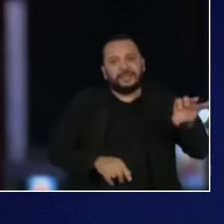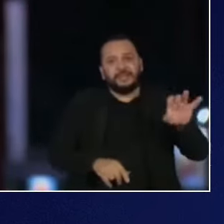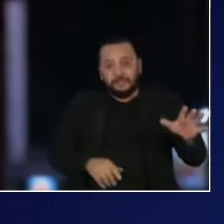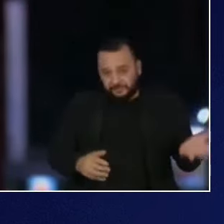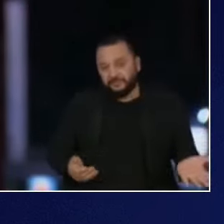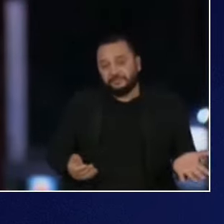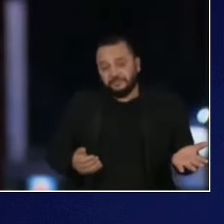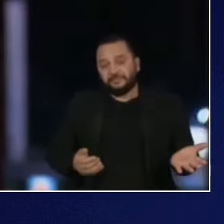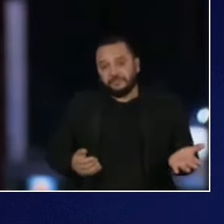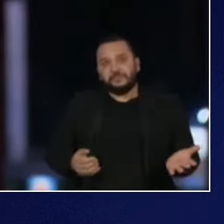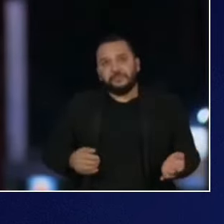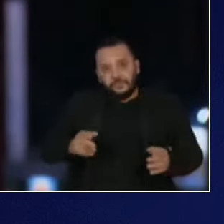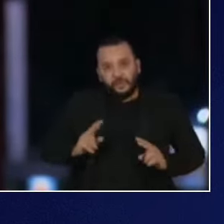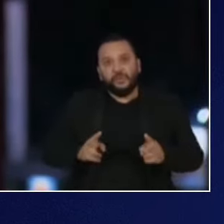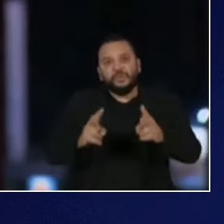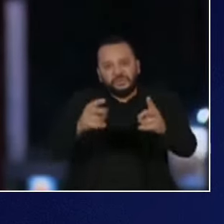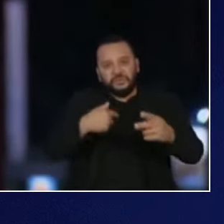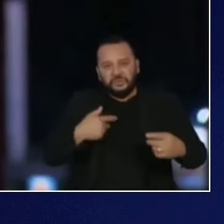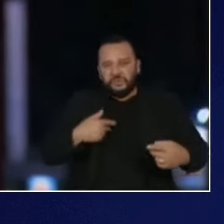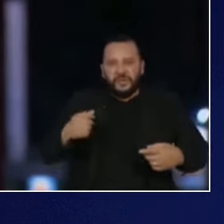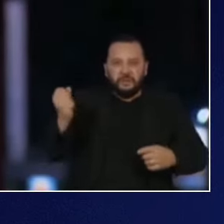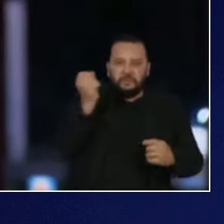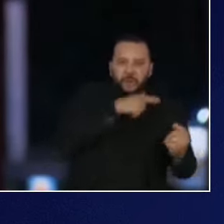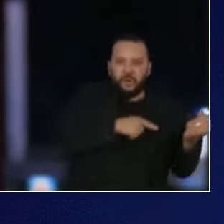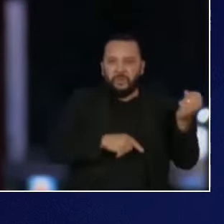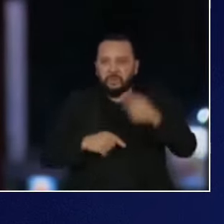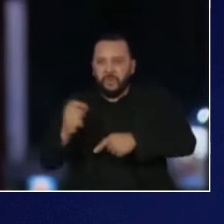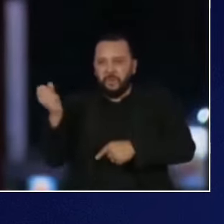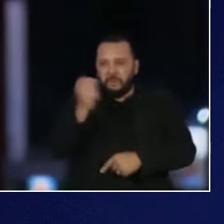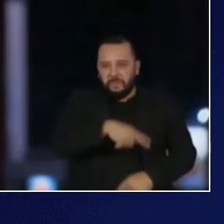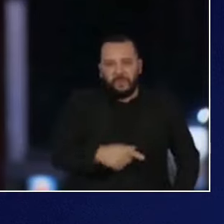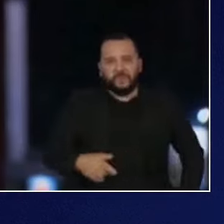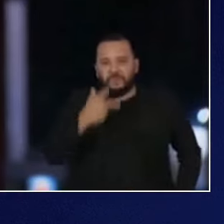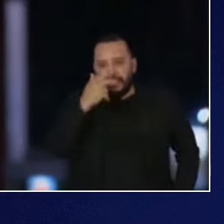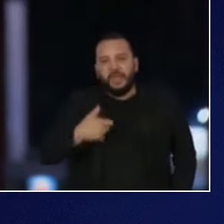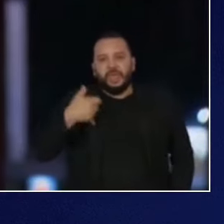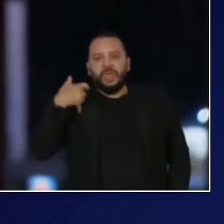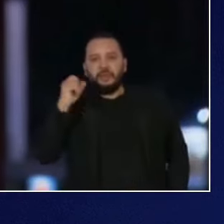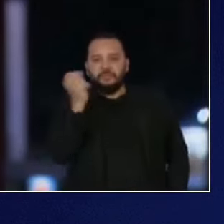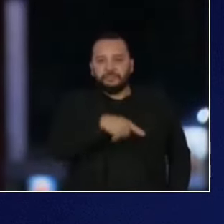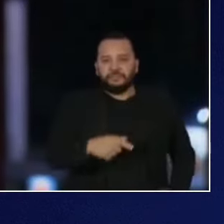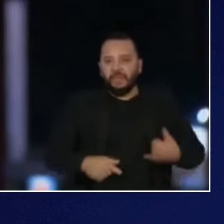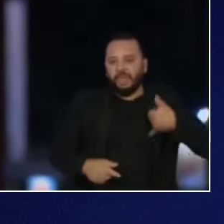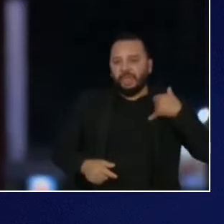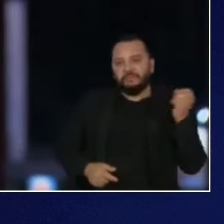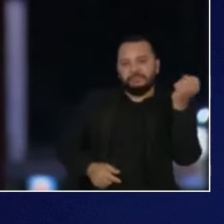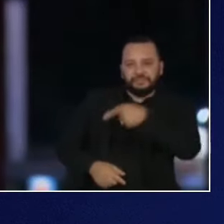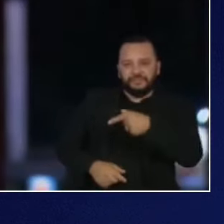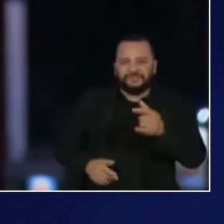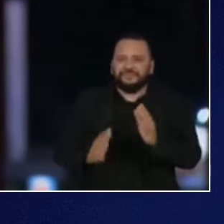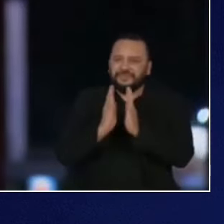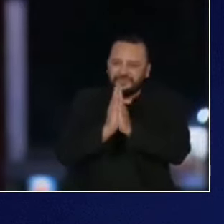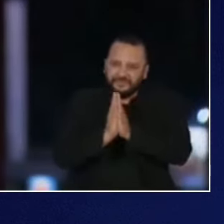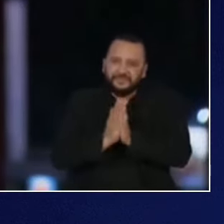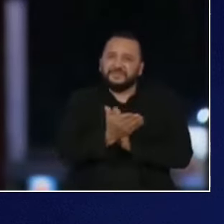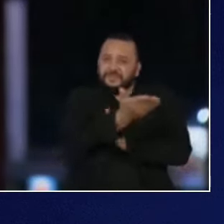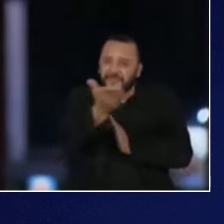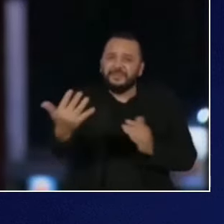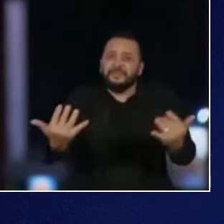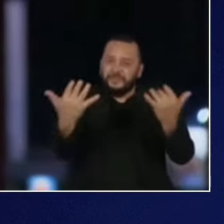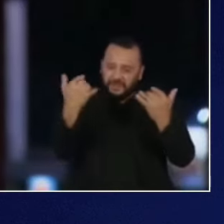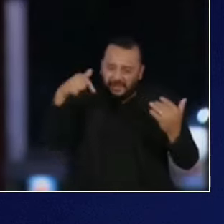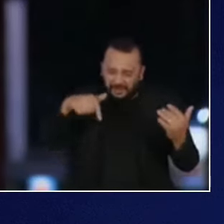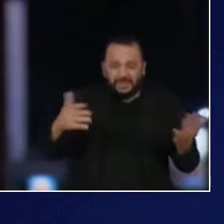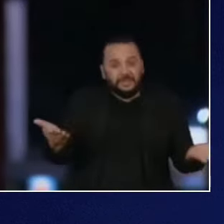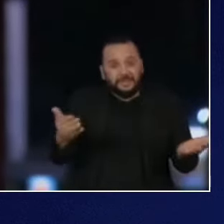ainda assim o nível continuou baixo ainda assim os egos e os ataques prevaleceram e eu queria falar com você